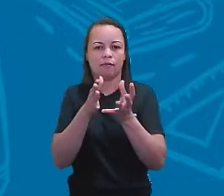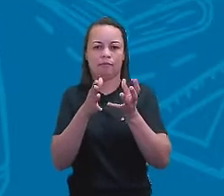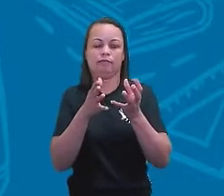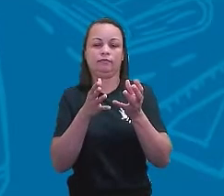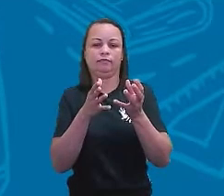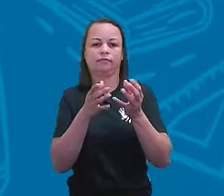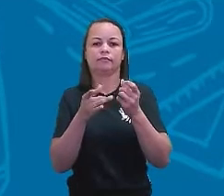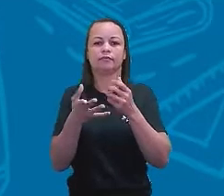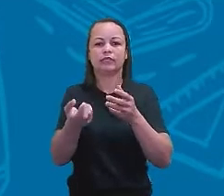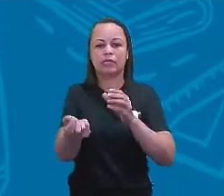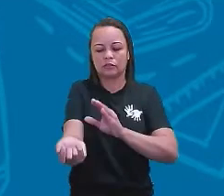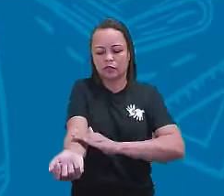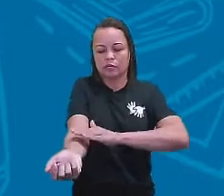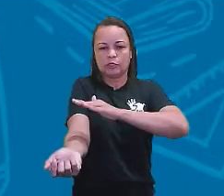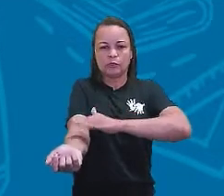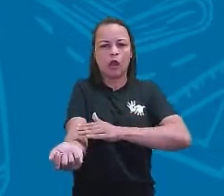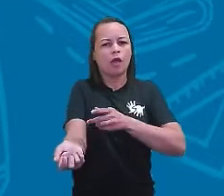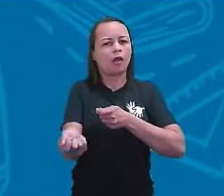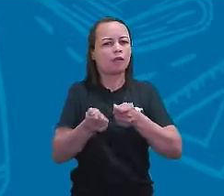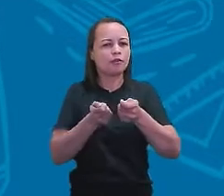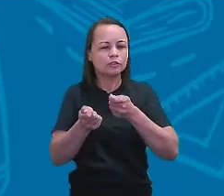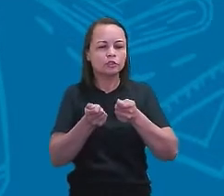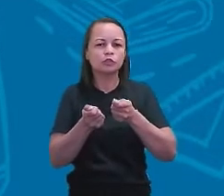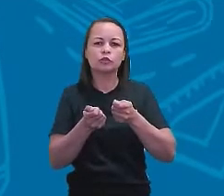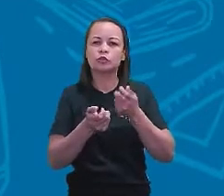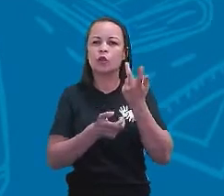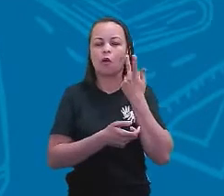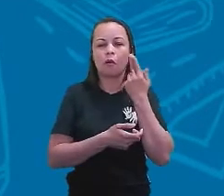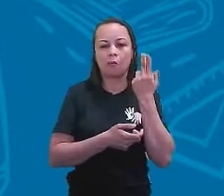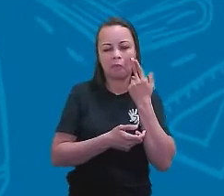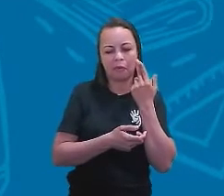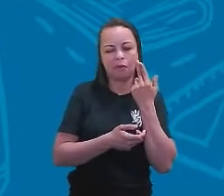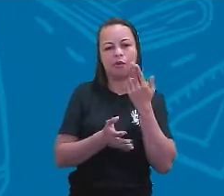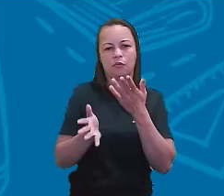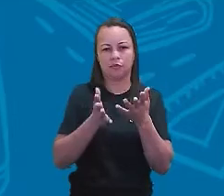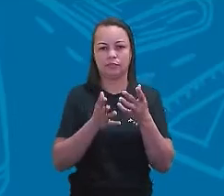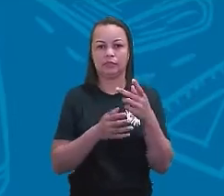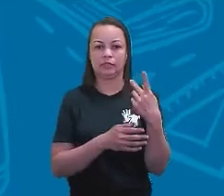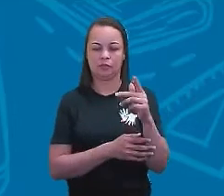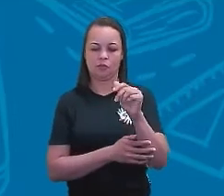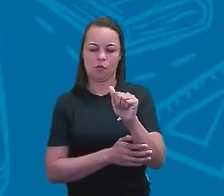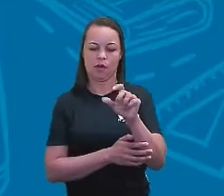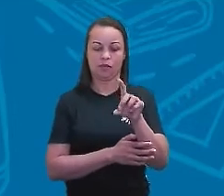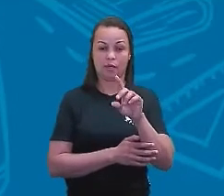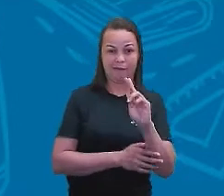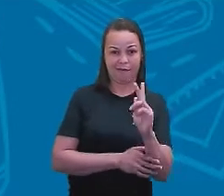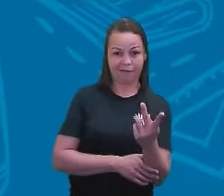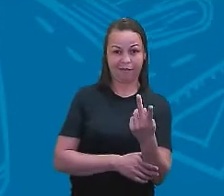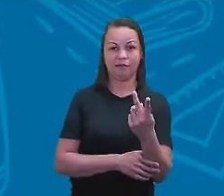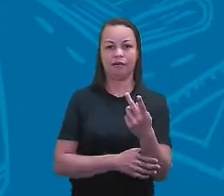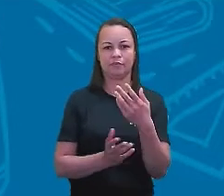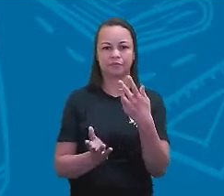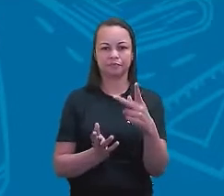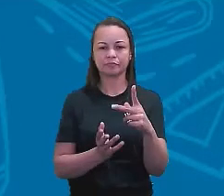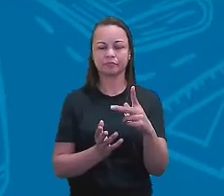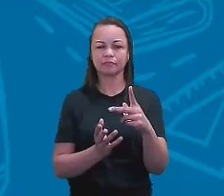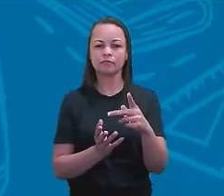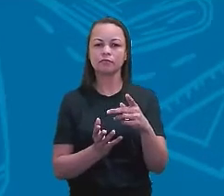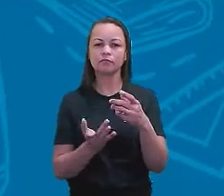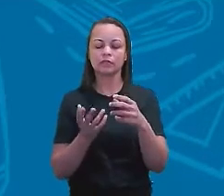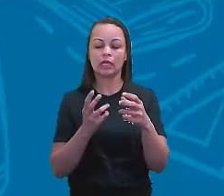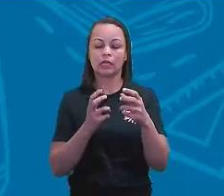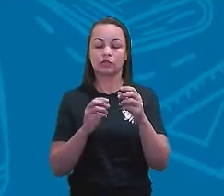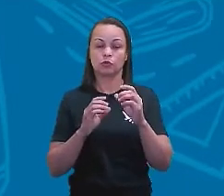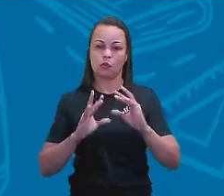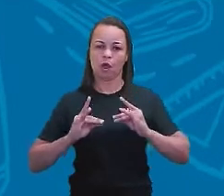retém esse líquido, fazendo o quê? Promovendo, graças à ação da anginotensina, que é esse, vamos dizer assim, esse sinalizador hormonal